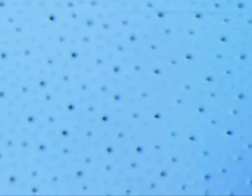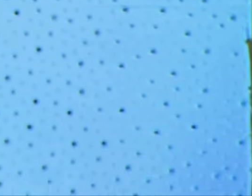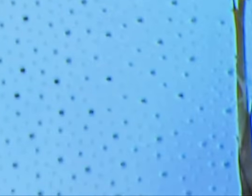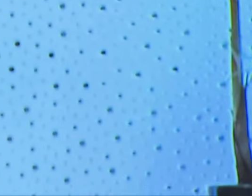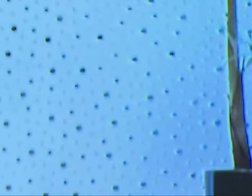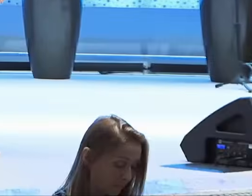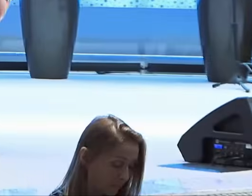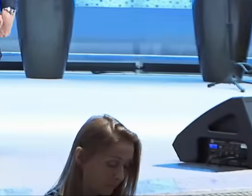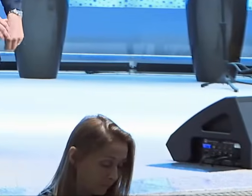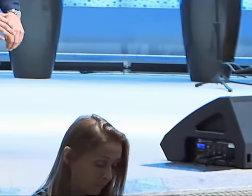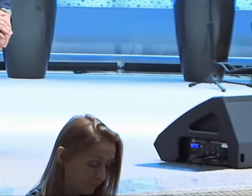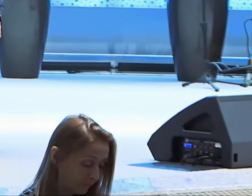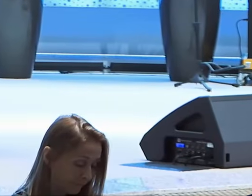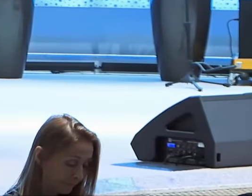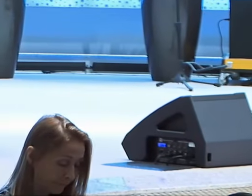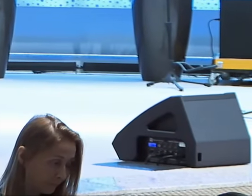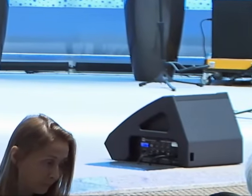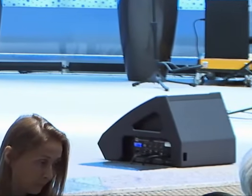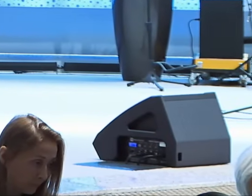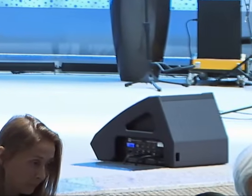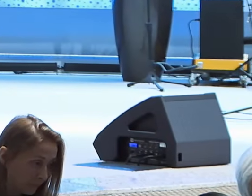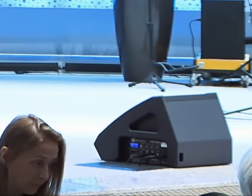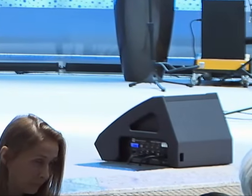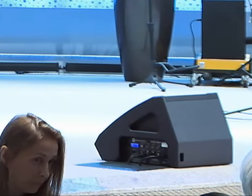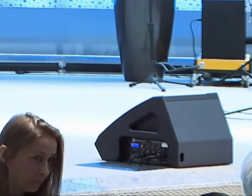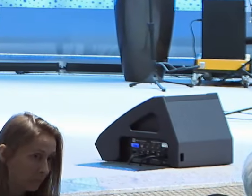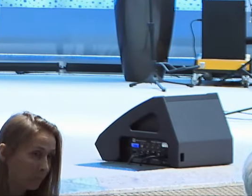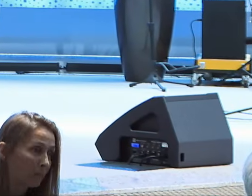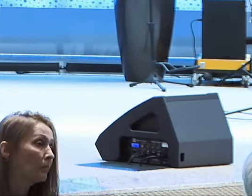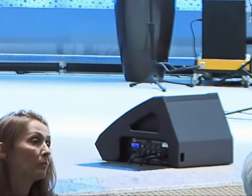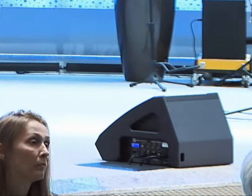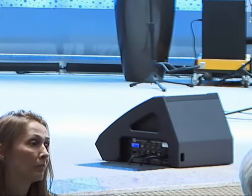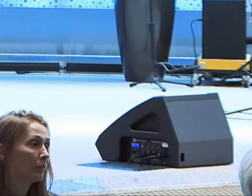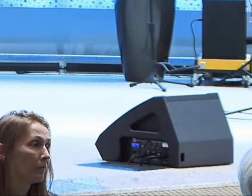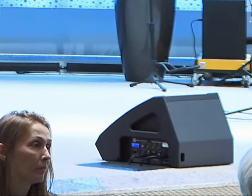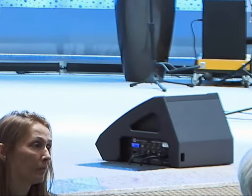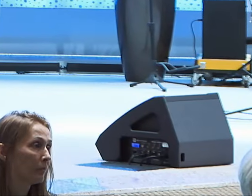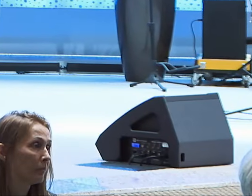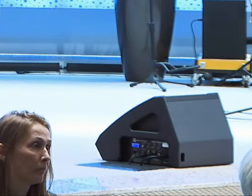e dedicarmos então um momento de oração.